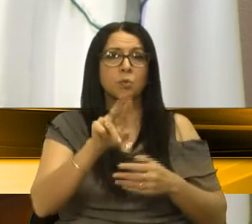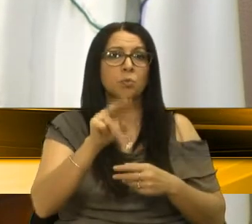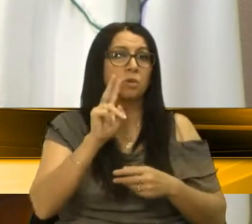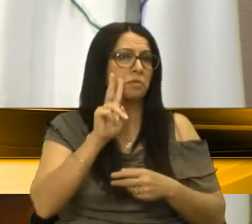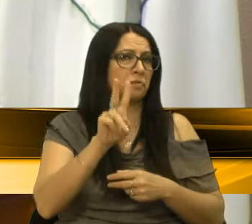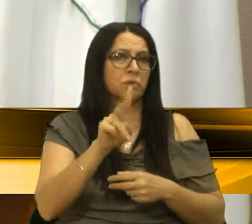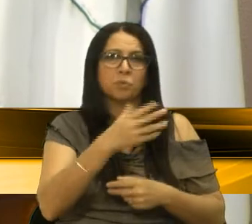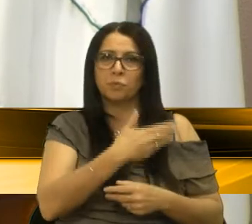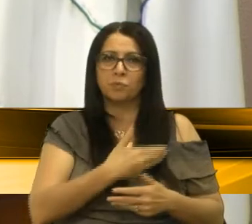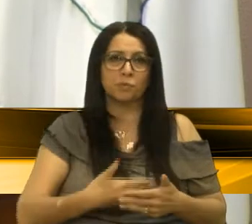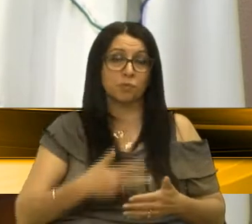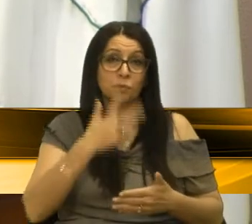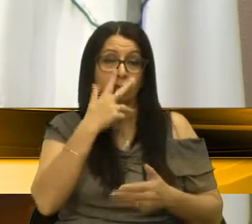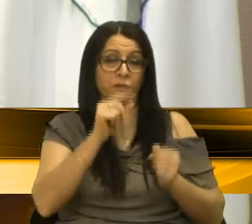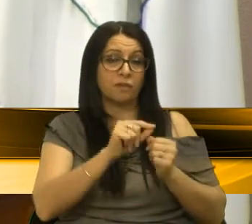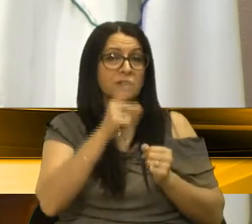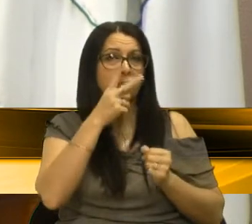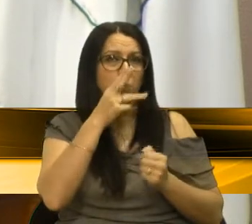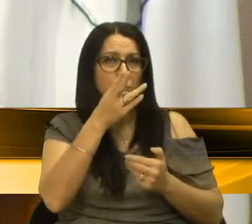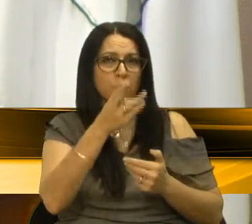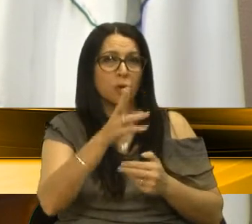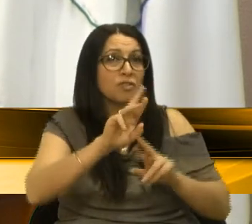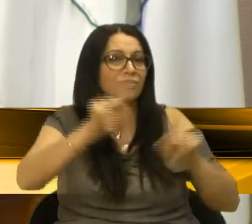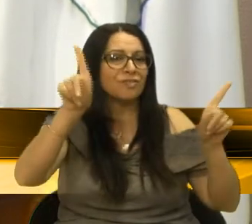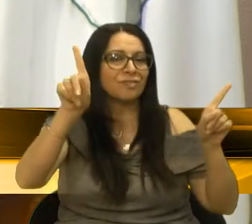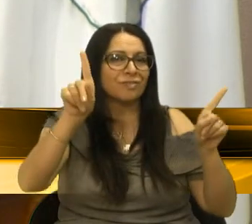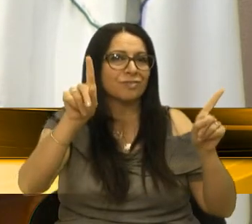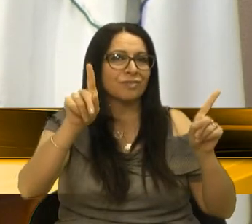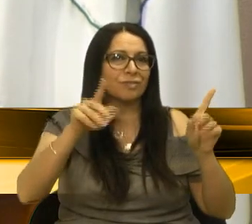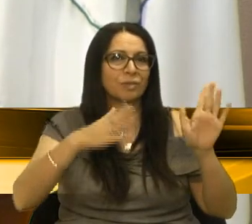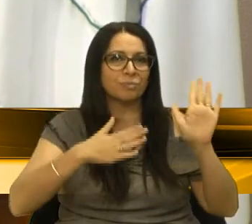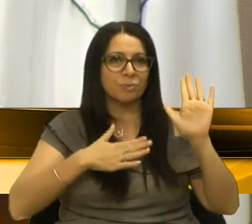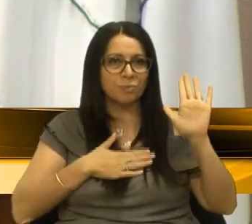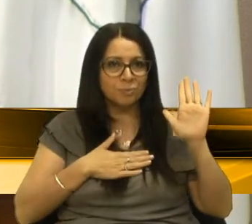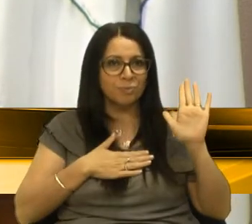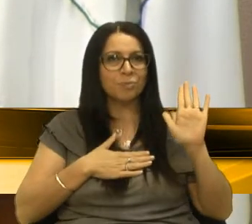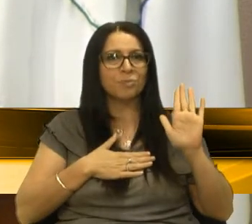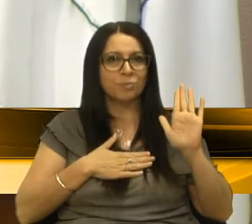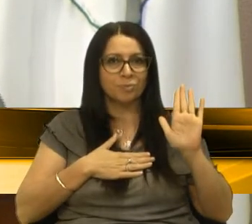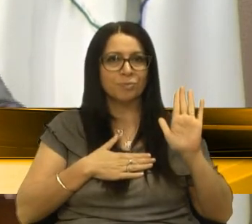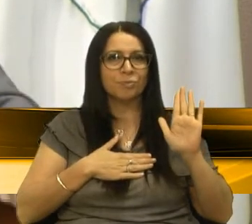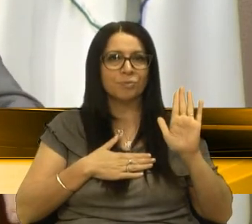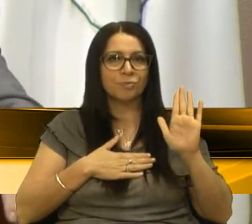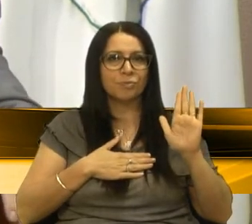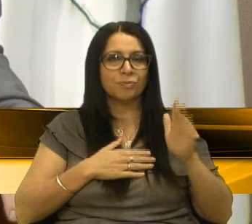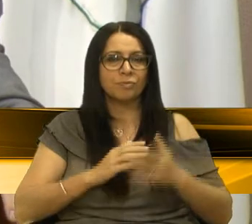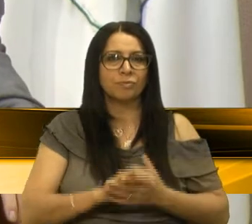um governo que fez exatamente o contrário do que pregava, do que prometia.